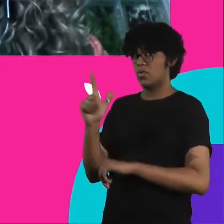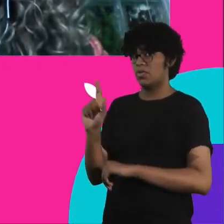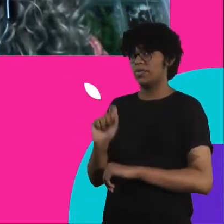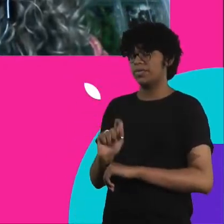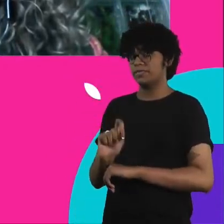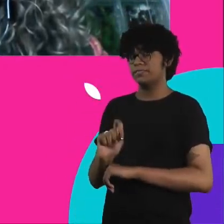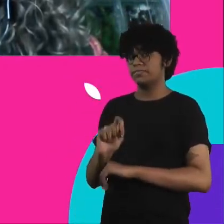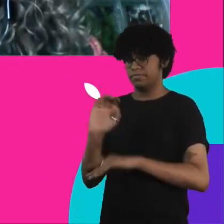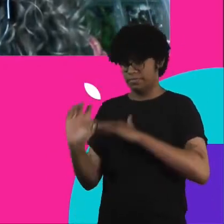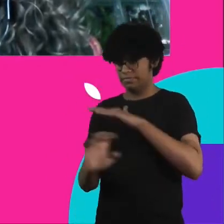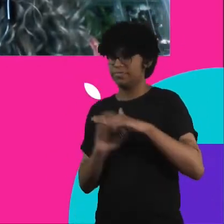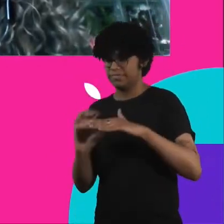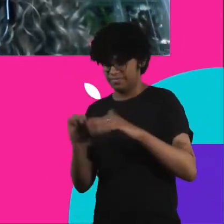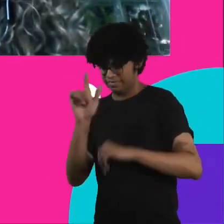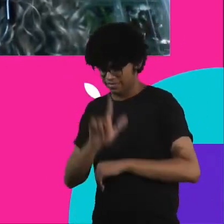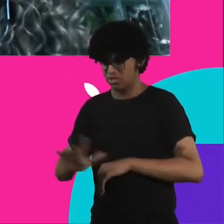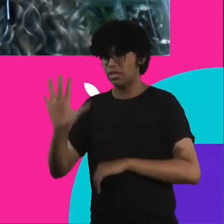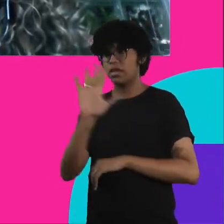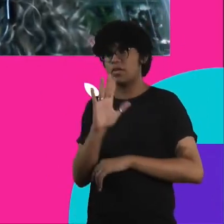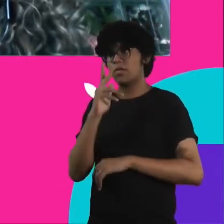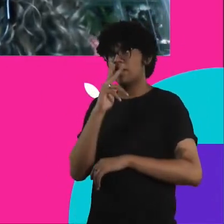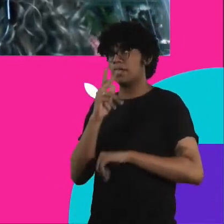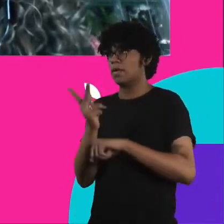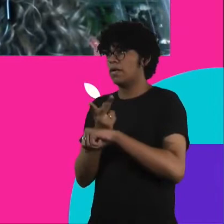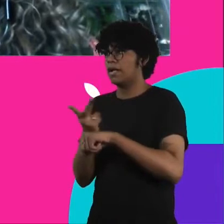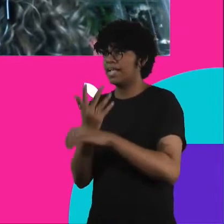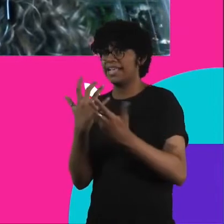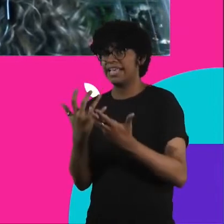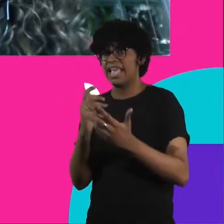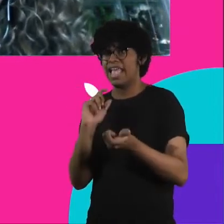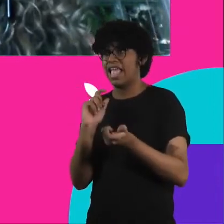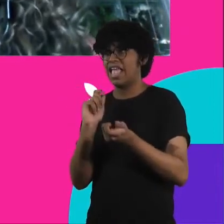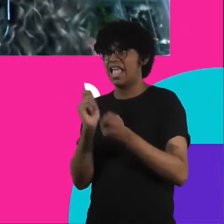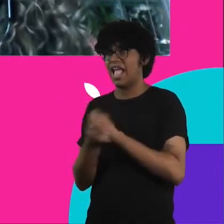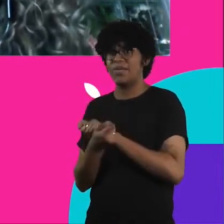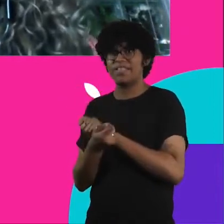essas organizações de uma forma geral, estão buscando alternativas para poder usar